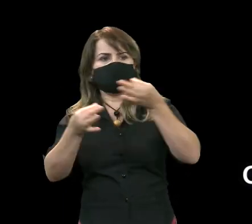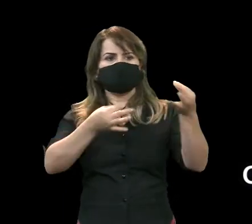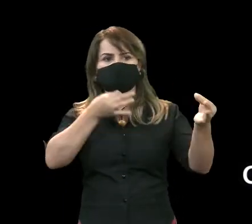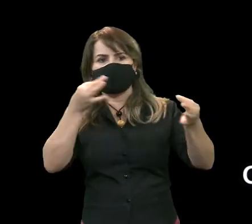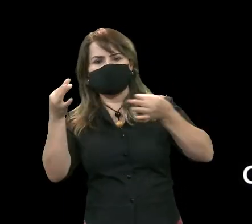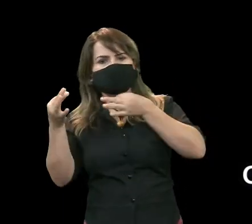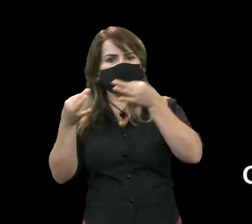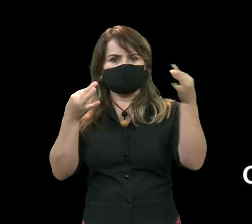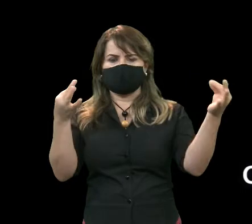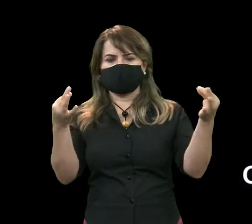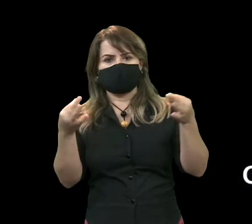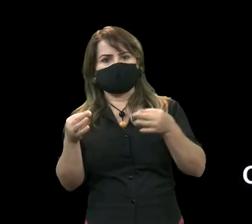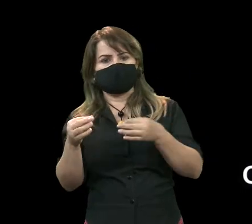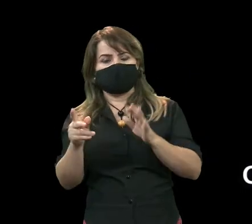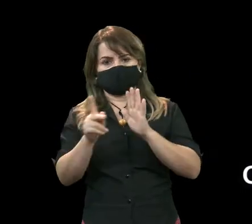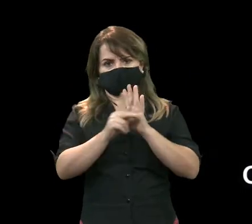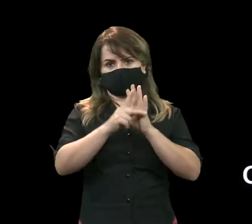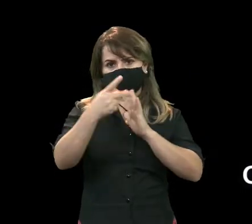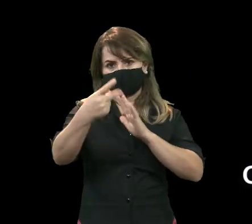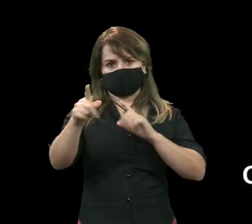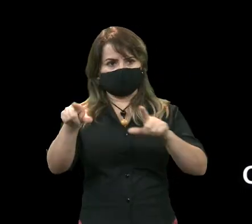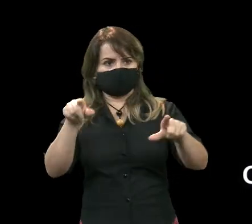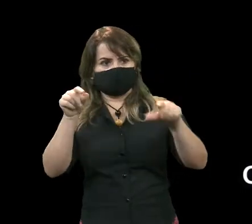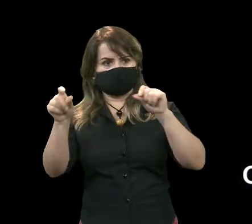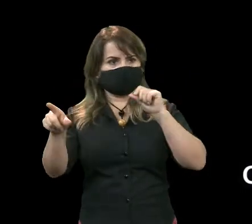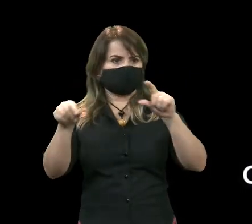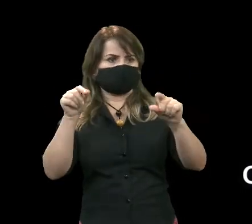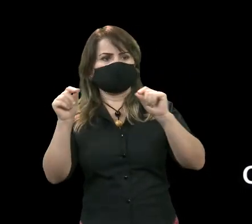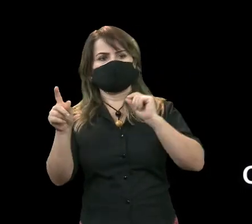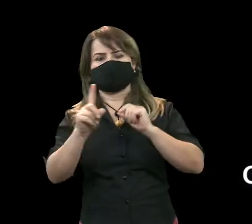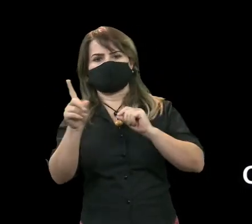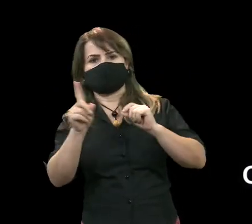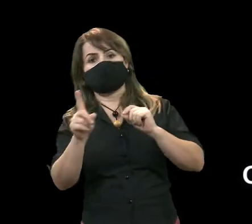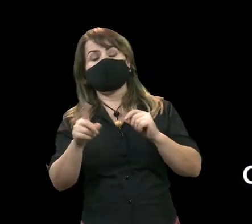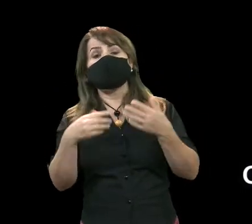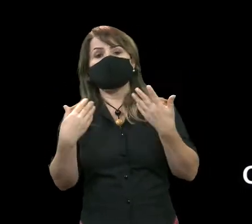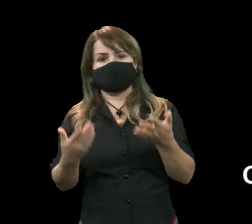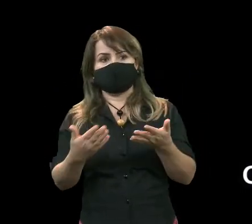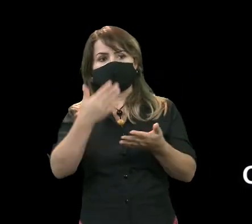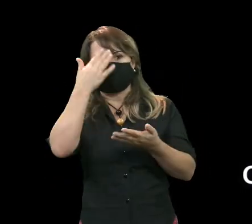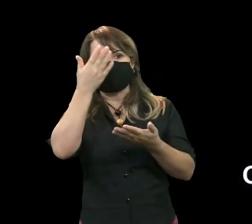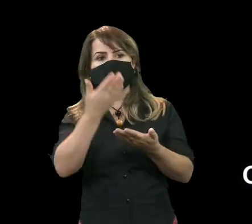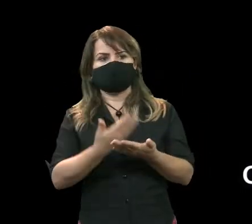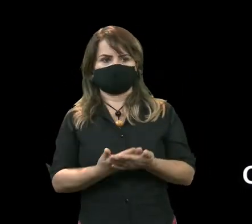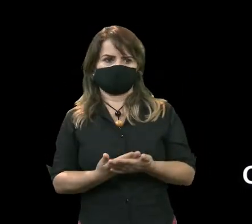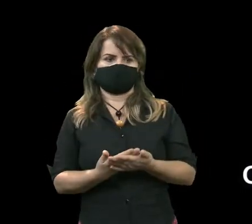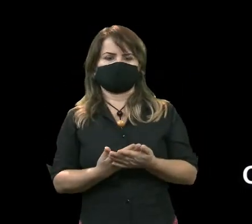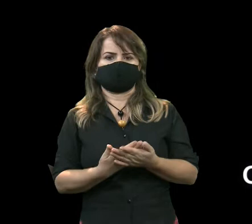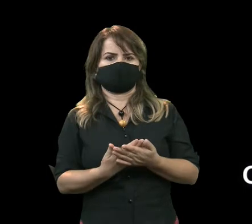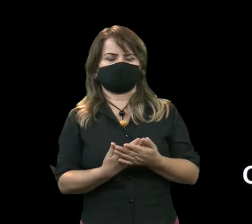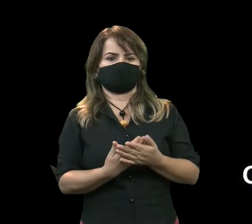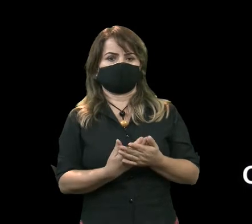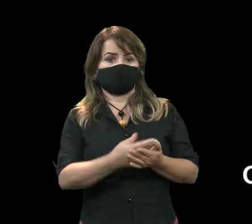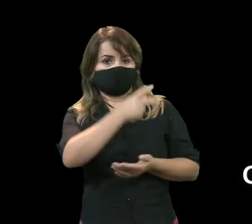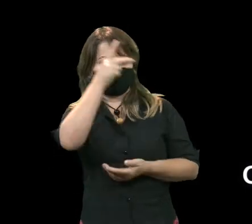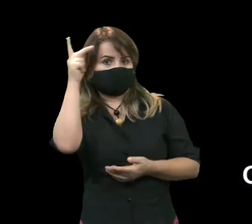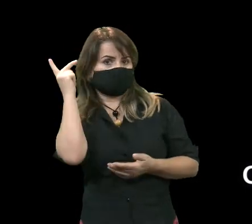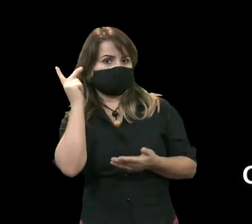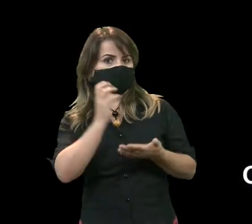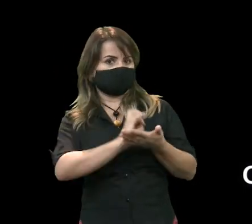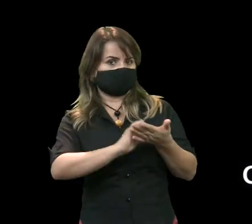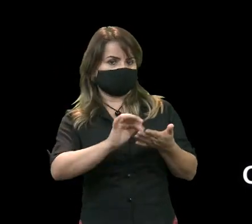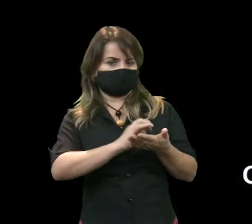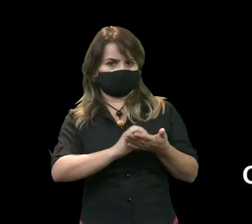decisão própria. Eu creio que cada secretário é o homem de confiança do seu prefeito.